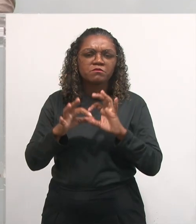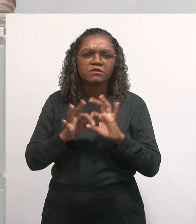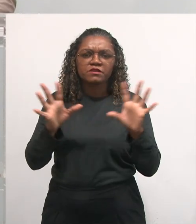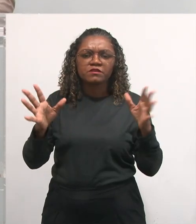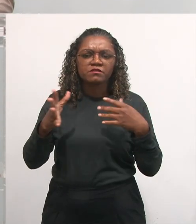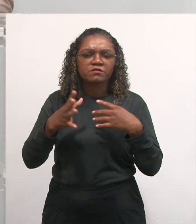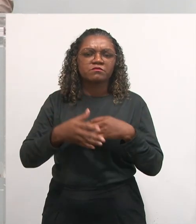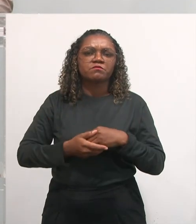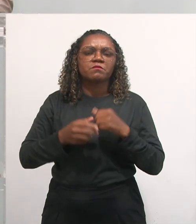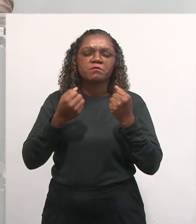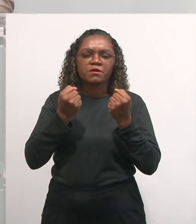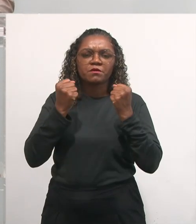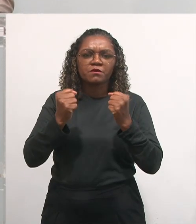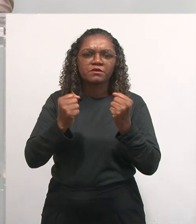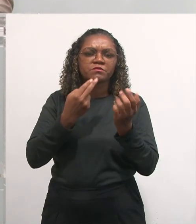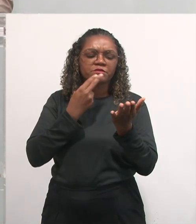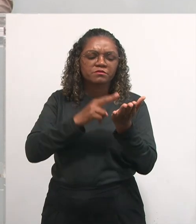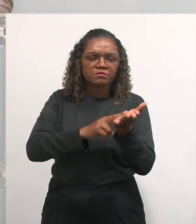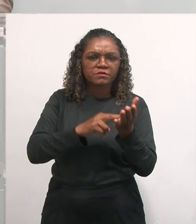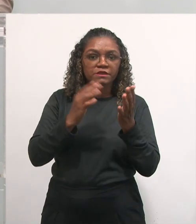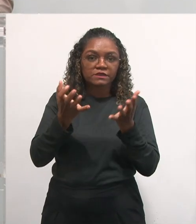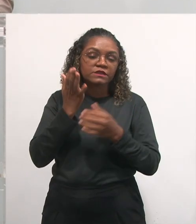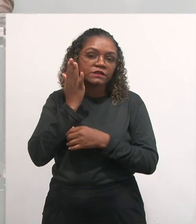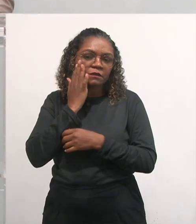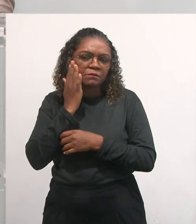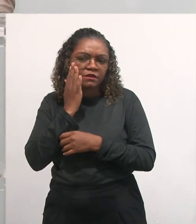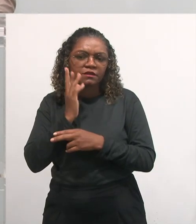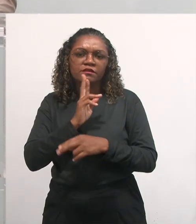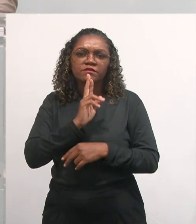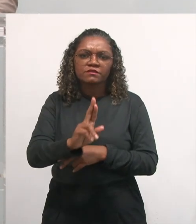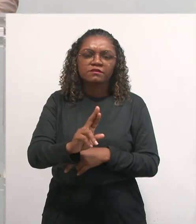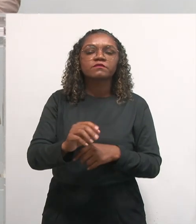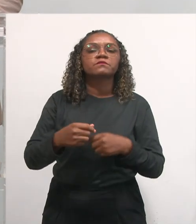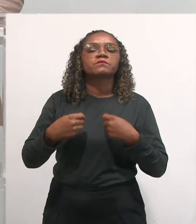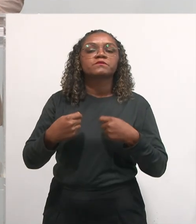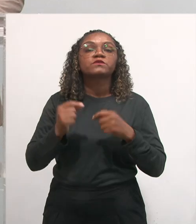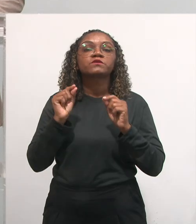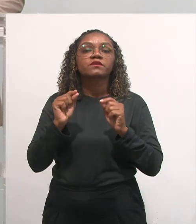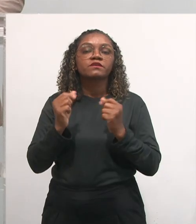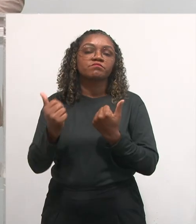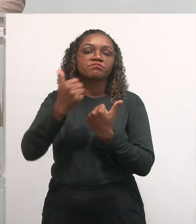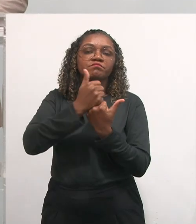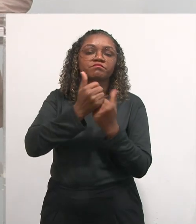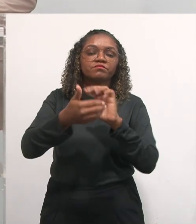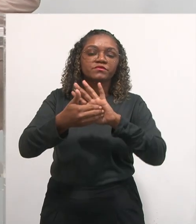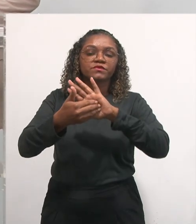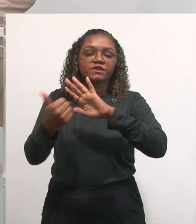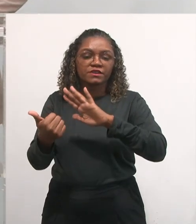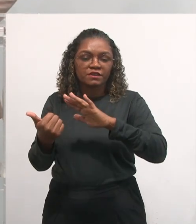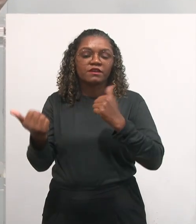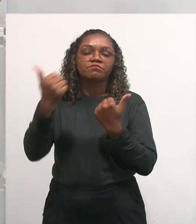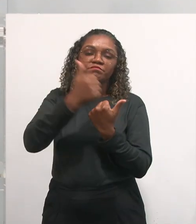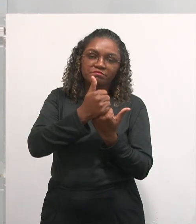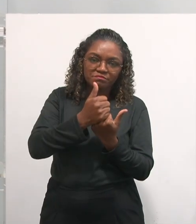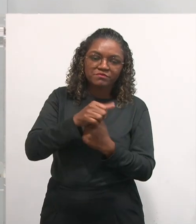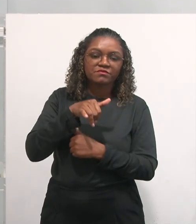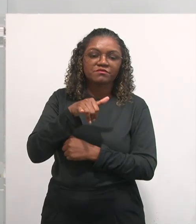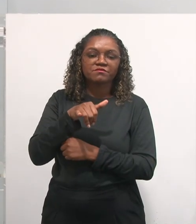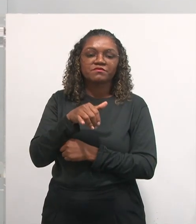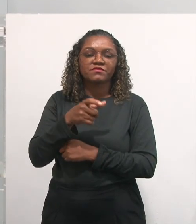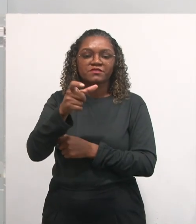qualquer nota de matemática que você queira saber, ok? Substitui na variável